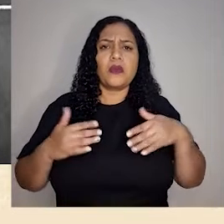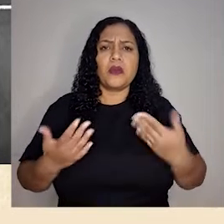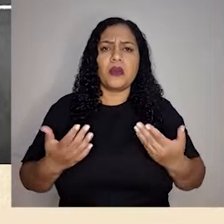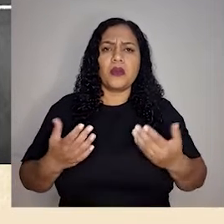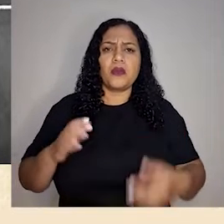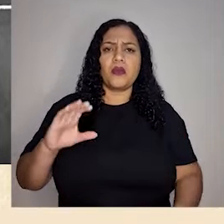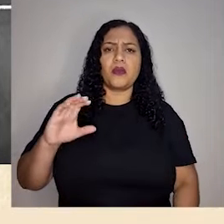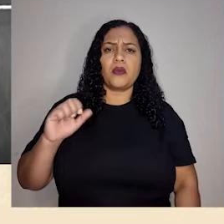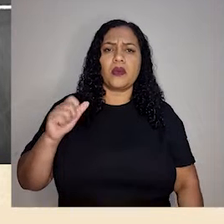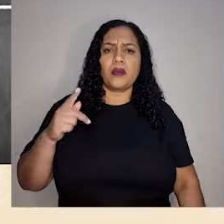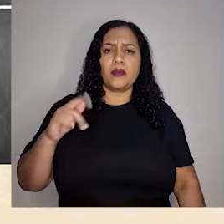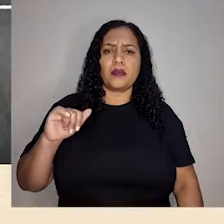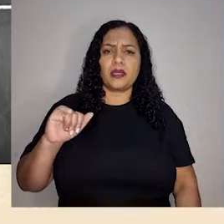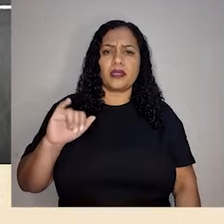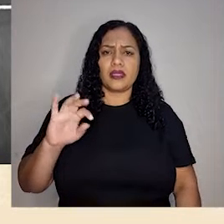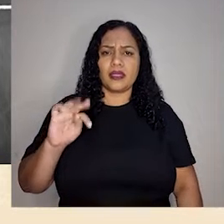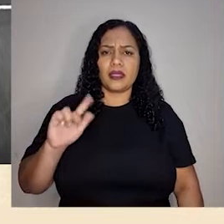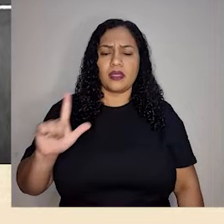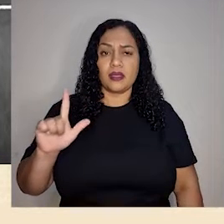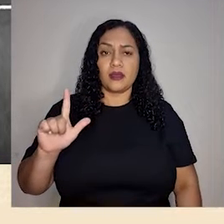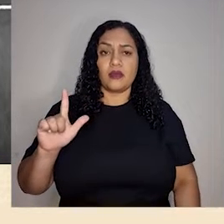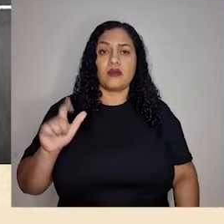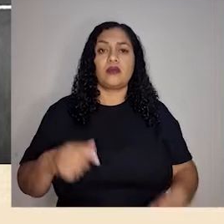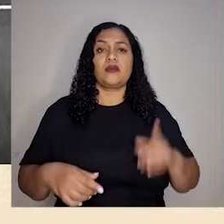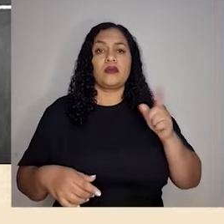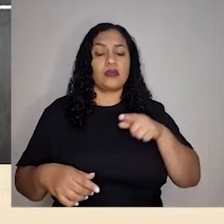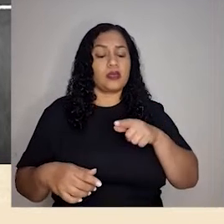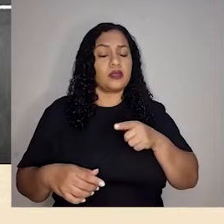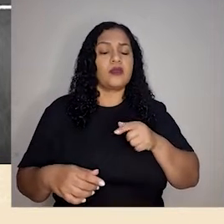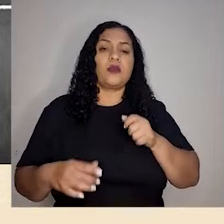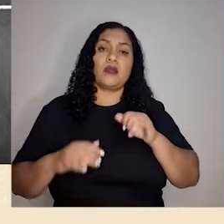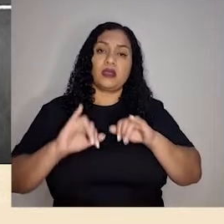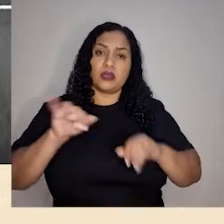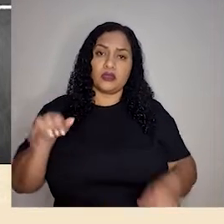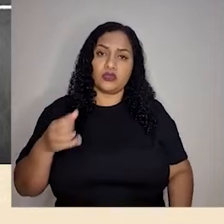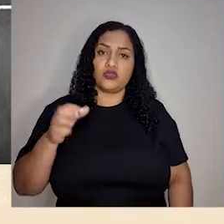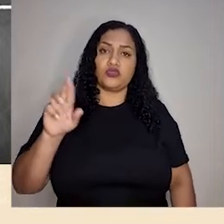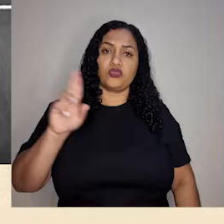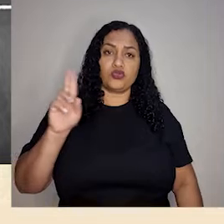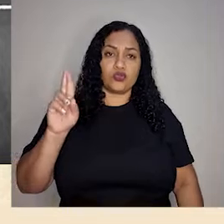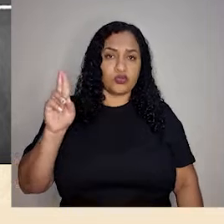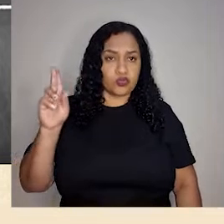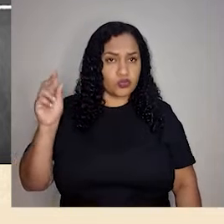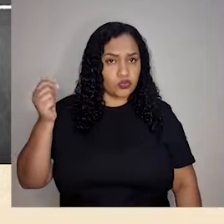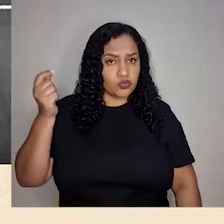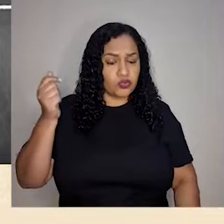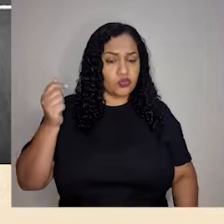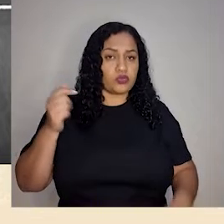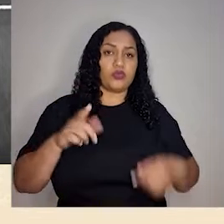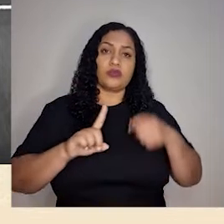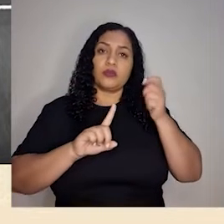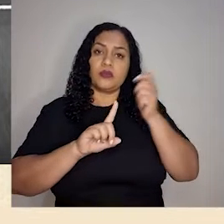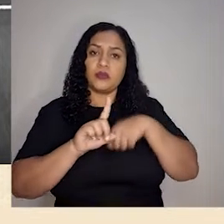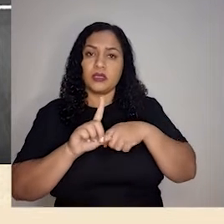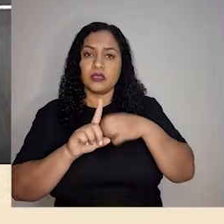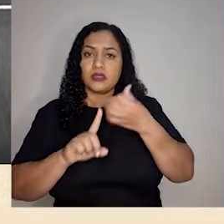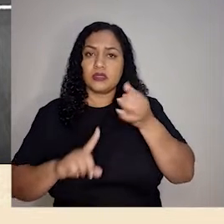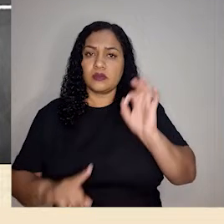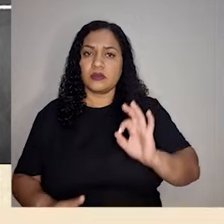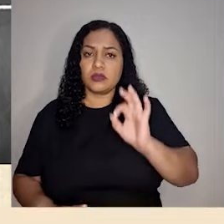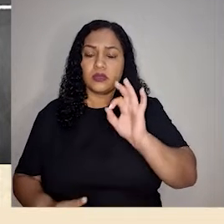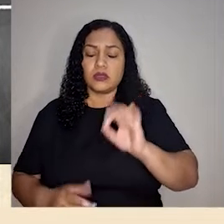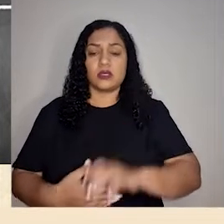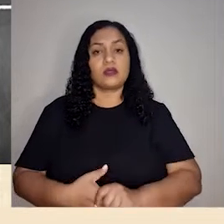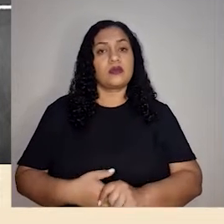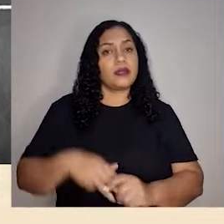capital que deve ser aplicado a uma taxa de juros compostos de 6% ao mês de